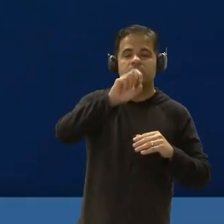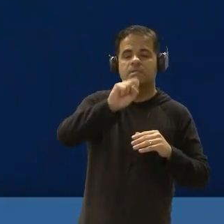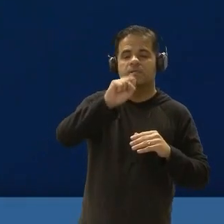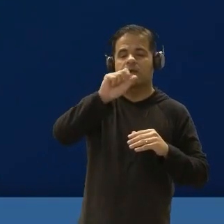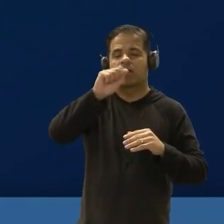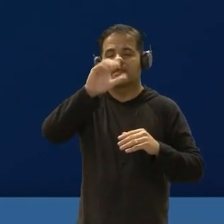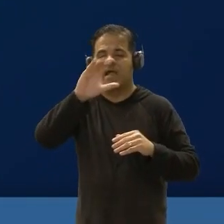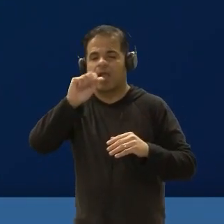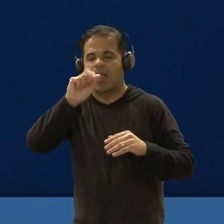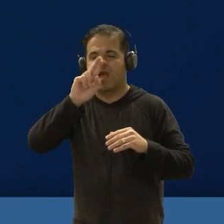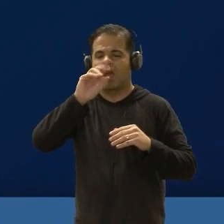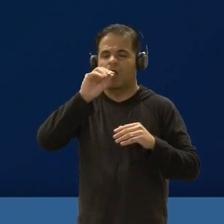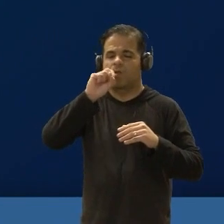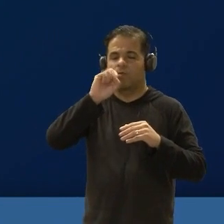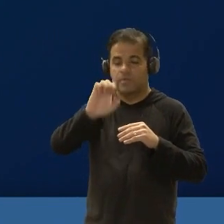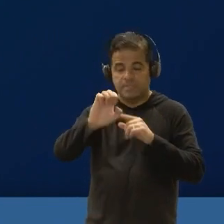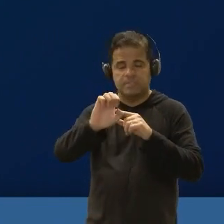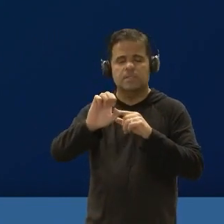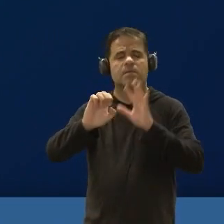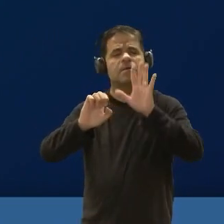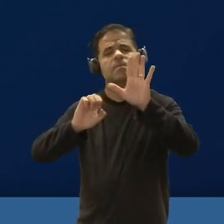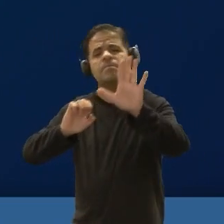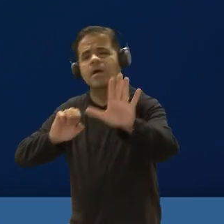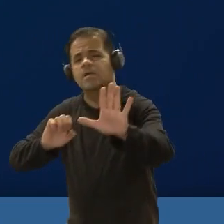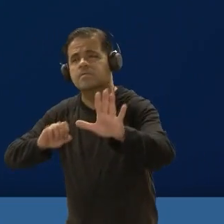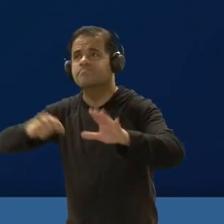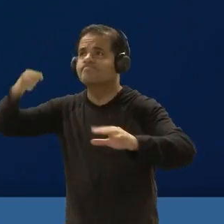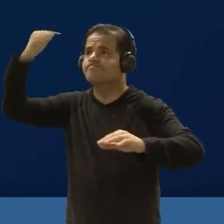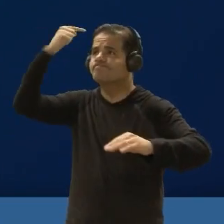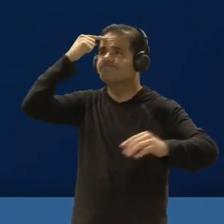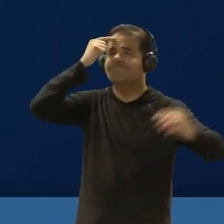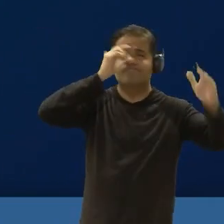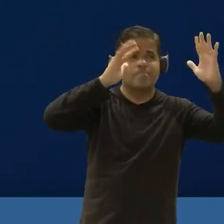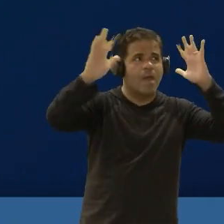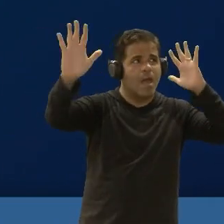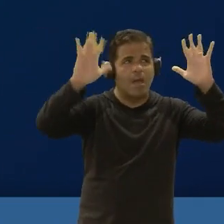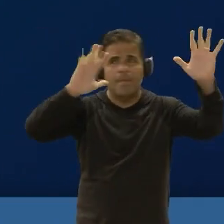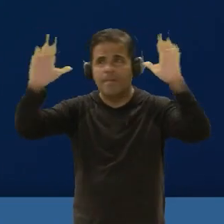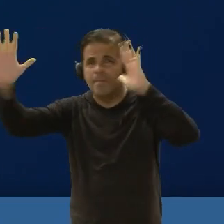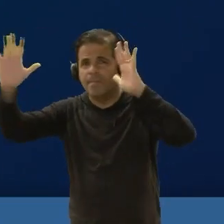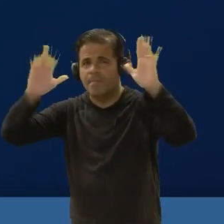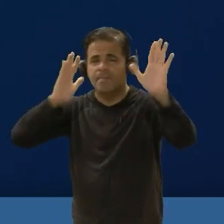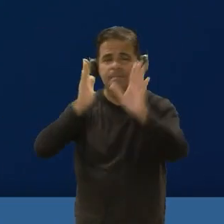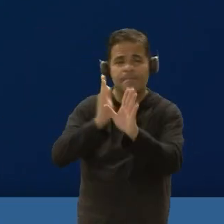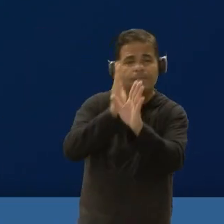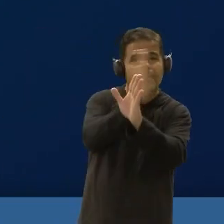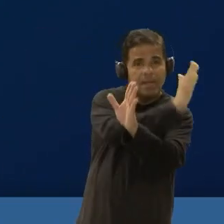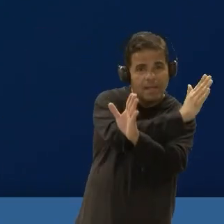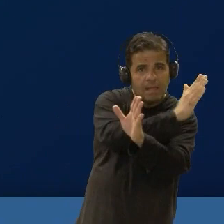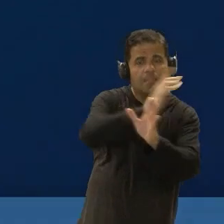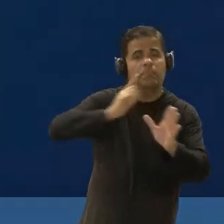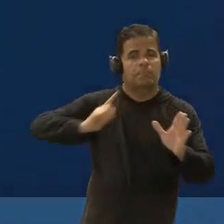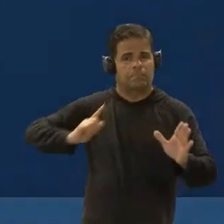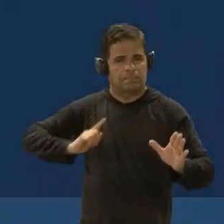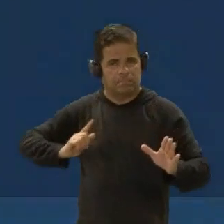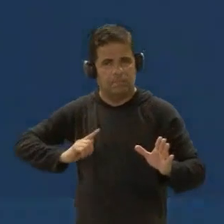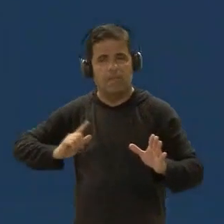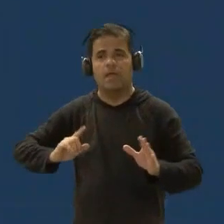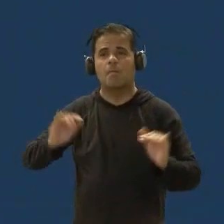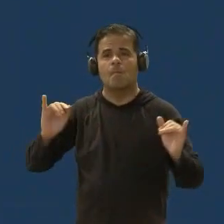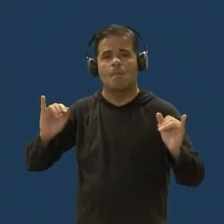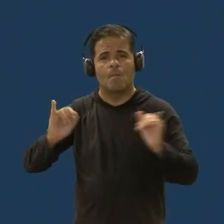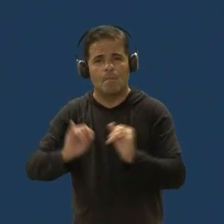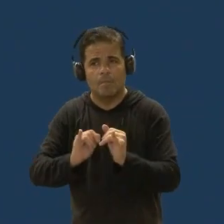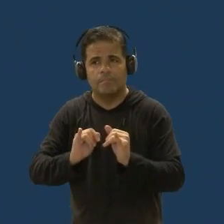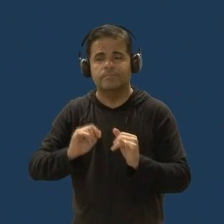sacarose. Agora, tem ciência de trás disso? Tem. As dietas